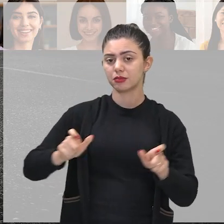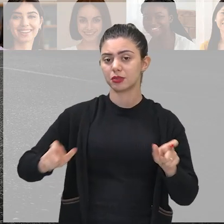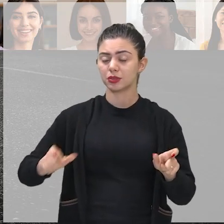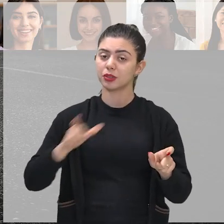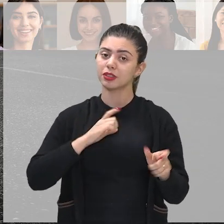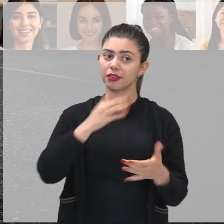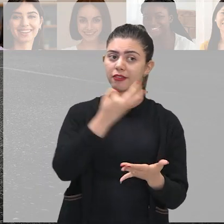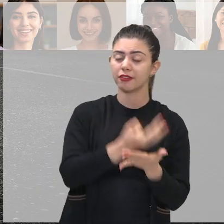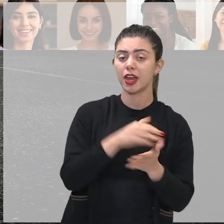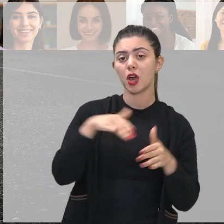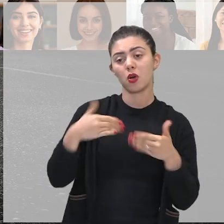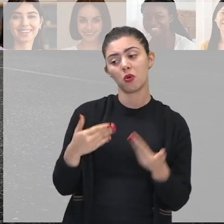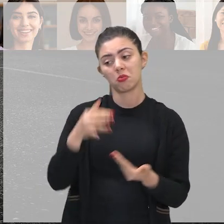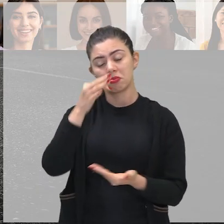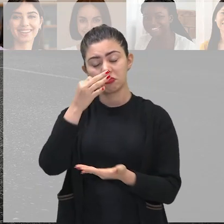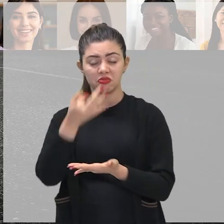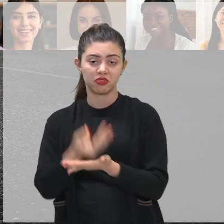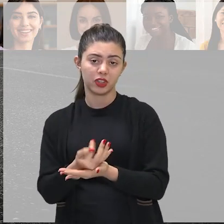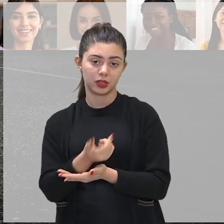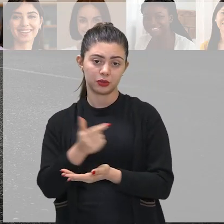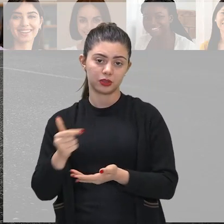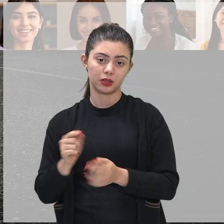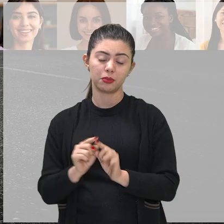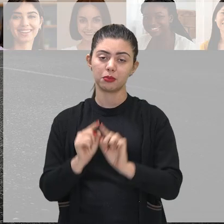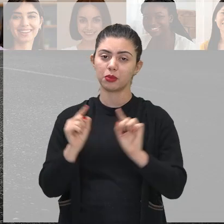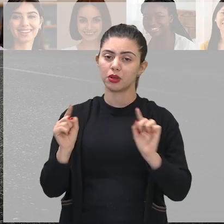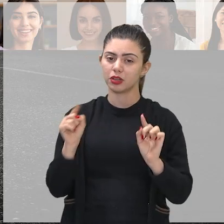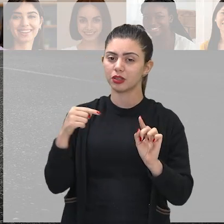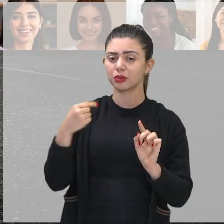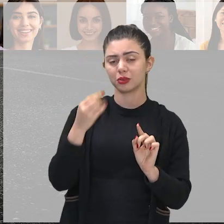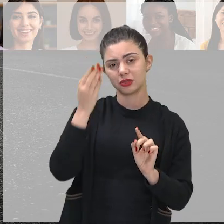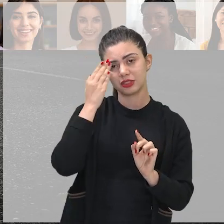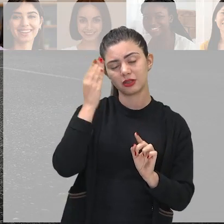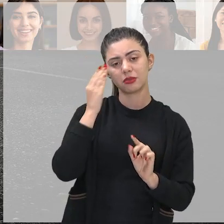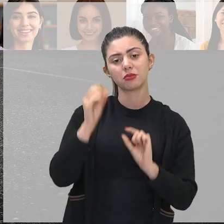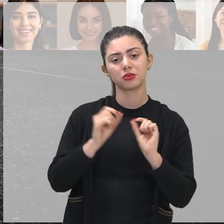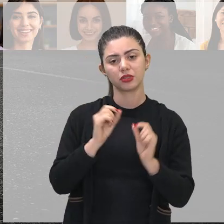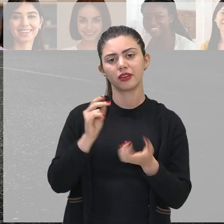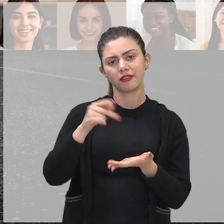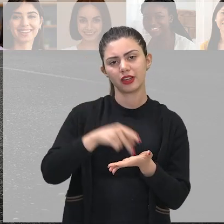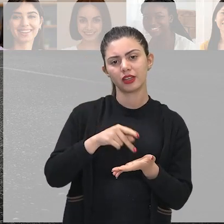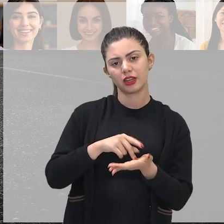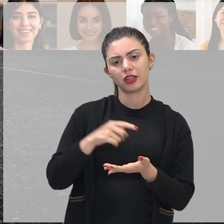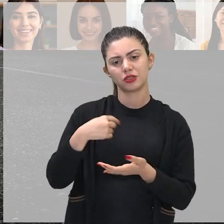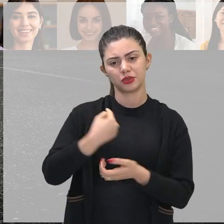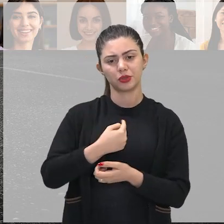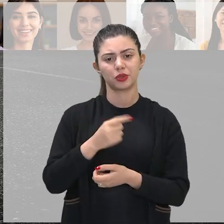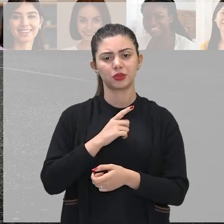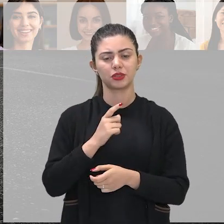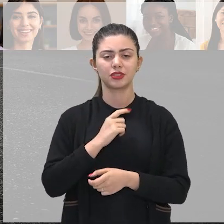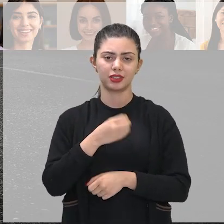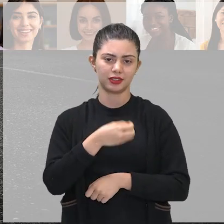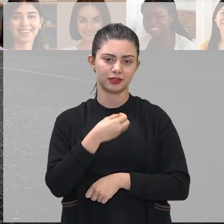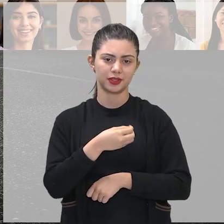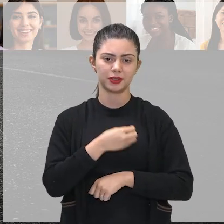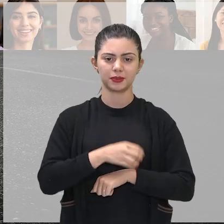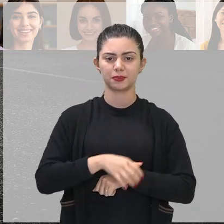têm fé ou que não têm fé, mas que isso, do ponto de vista muito concreto, nós podemos encontrar no chão da